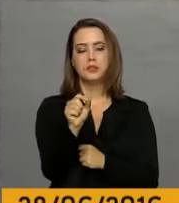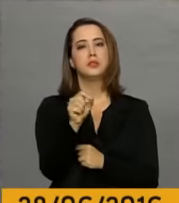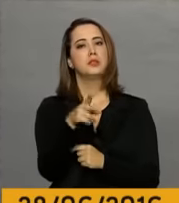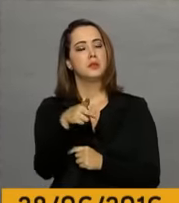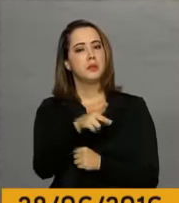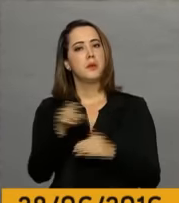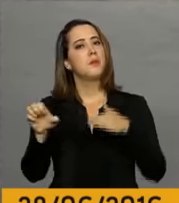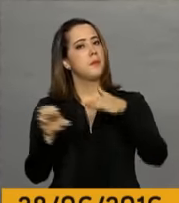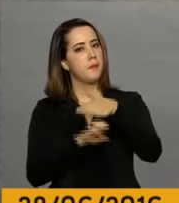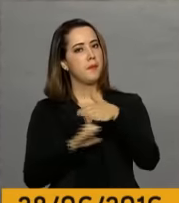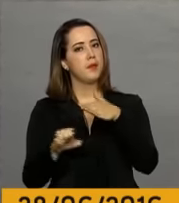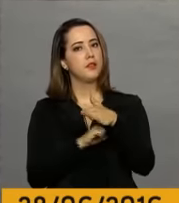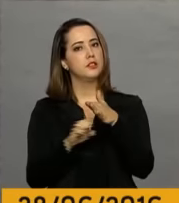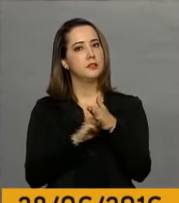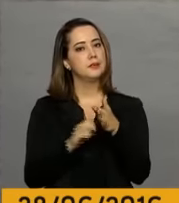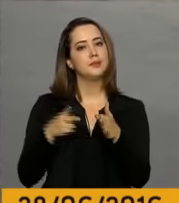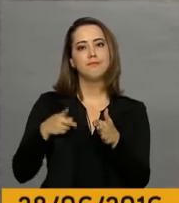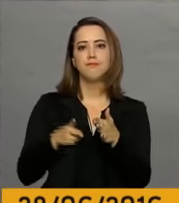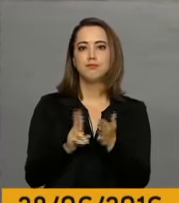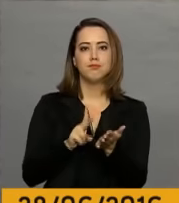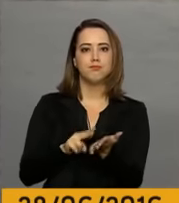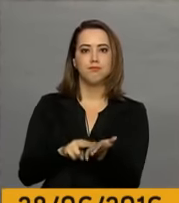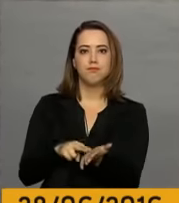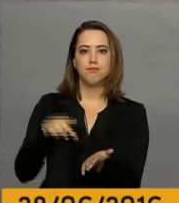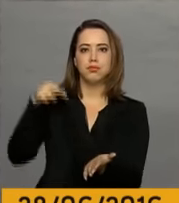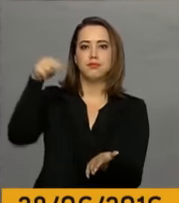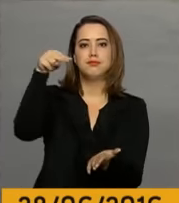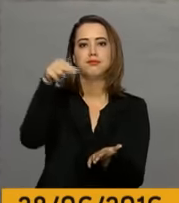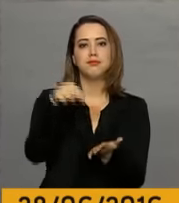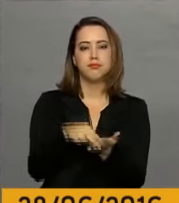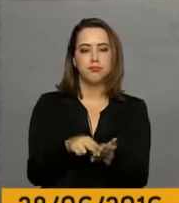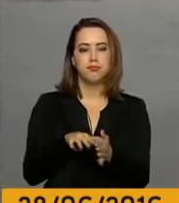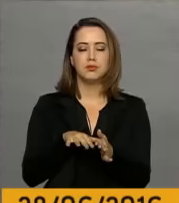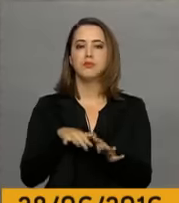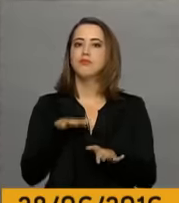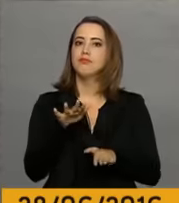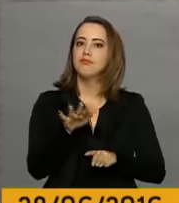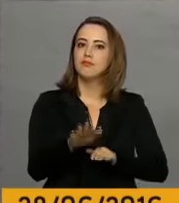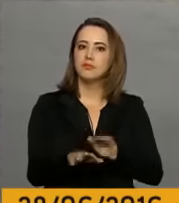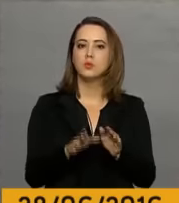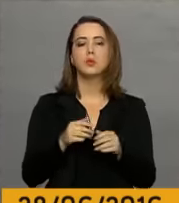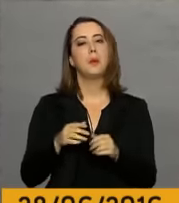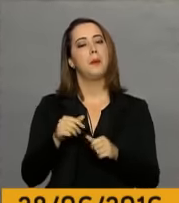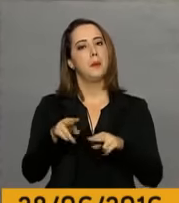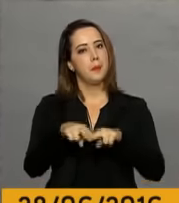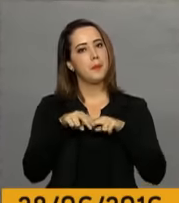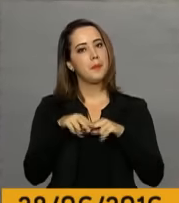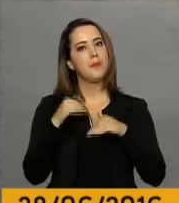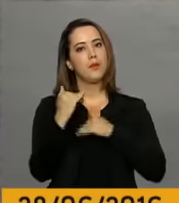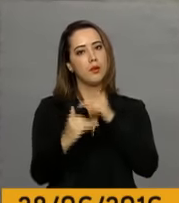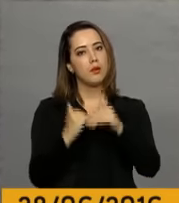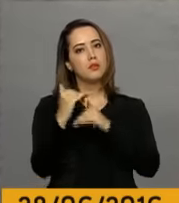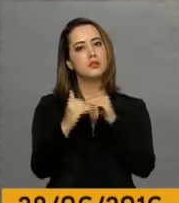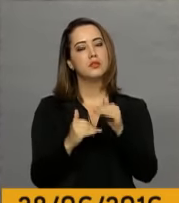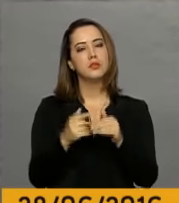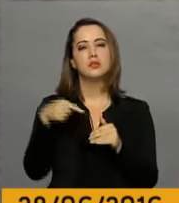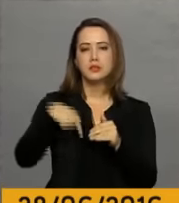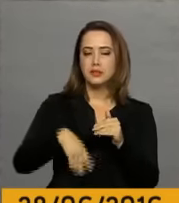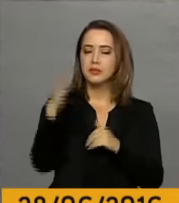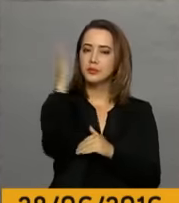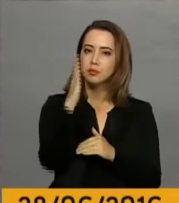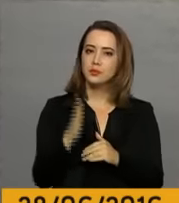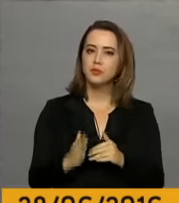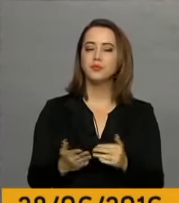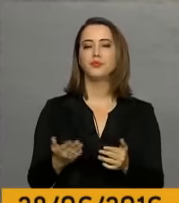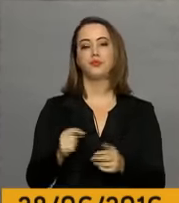da clabin estão dando um grande salto um grande movimento em em prol do crescimento e do desenvolvimento do